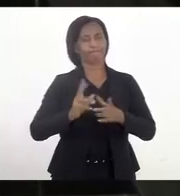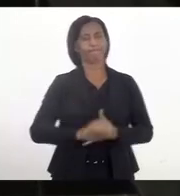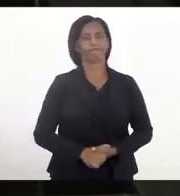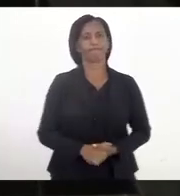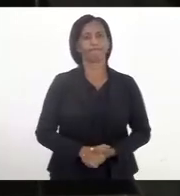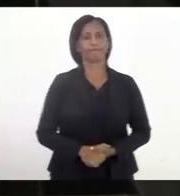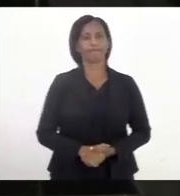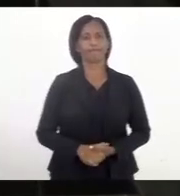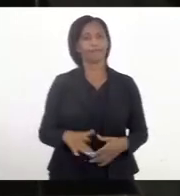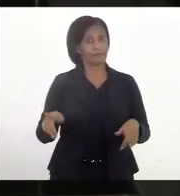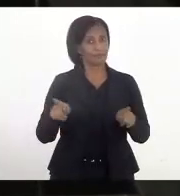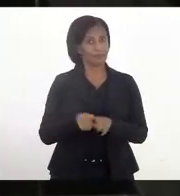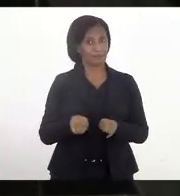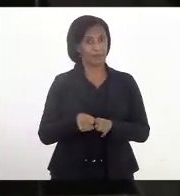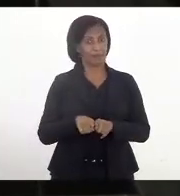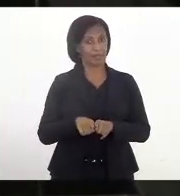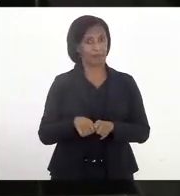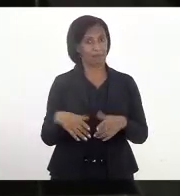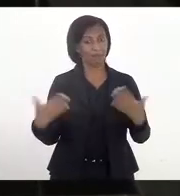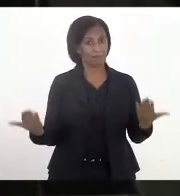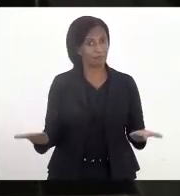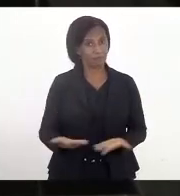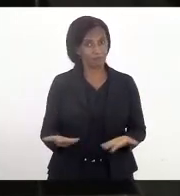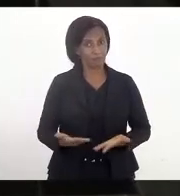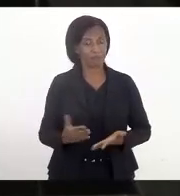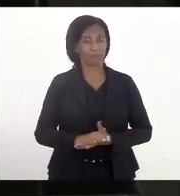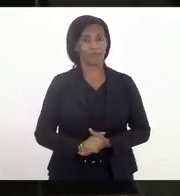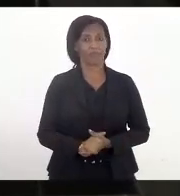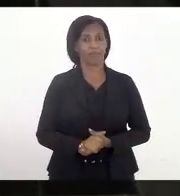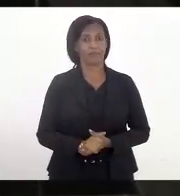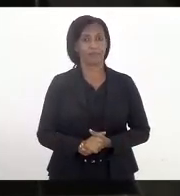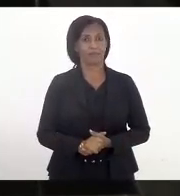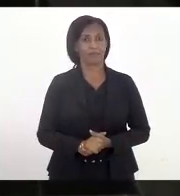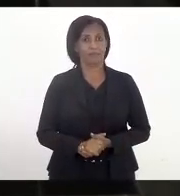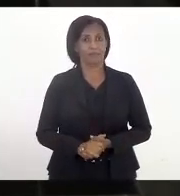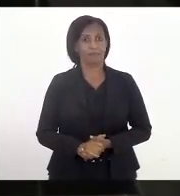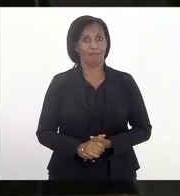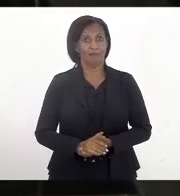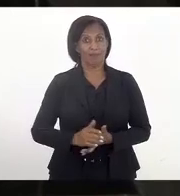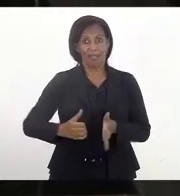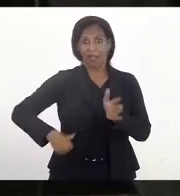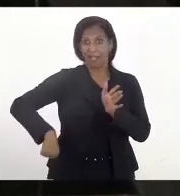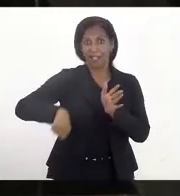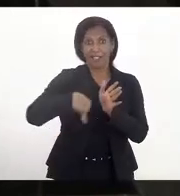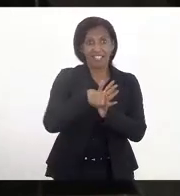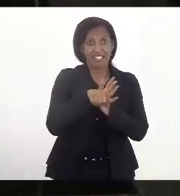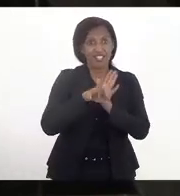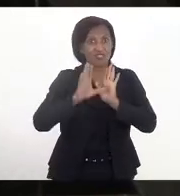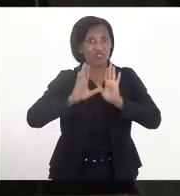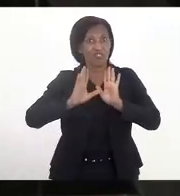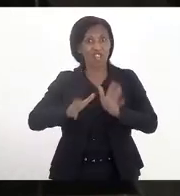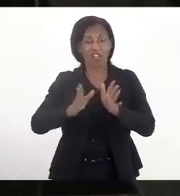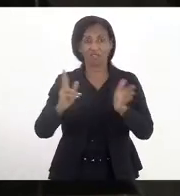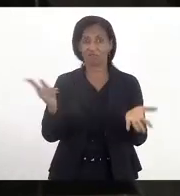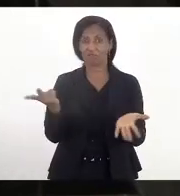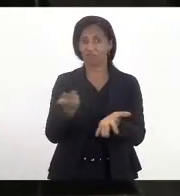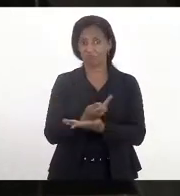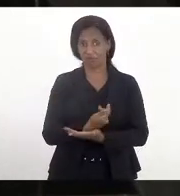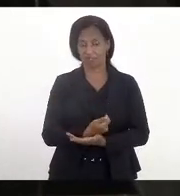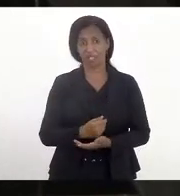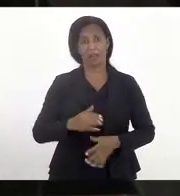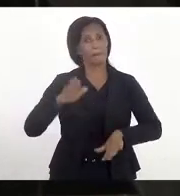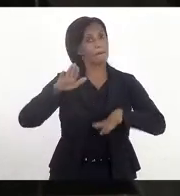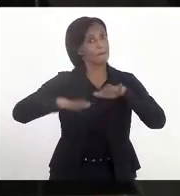dia Claro neste momento a crise já tinha acontecido porque Apesar